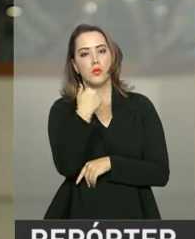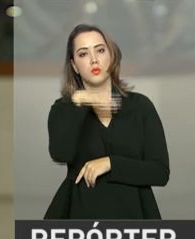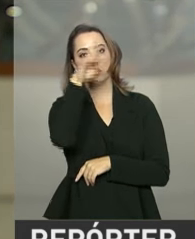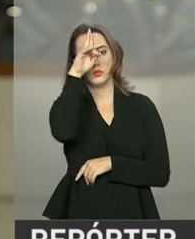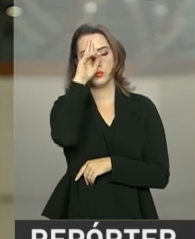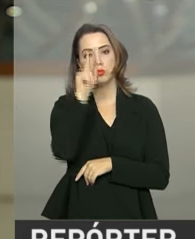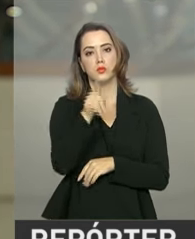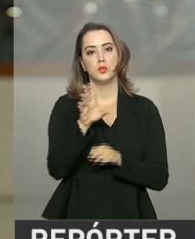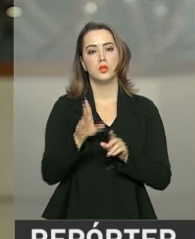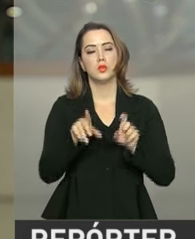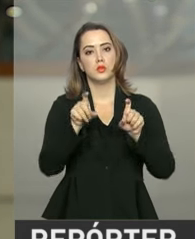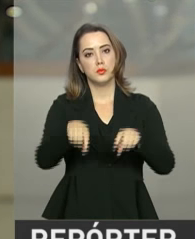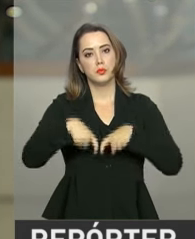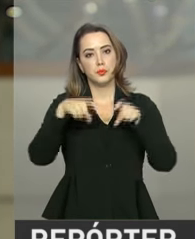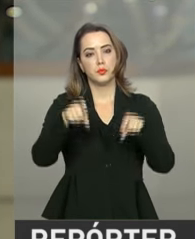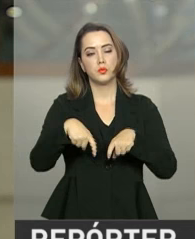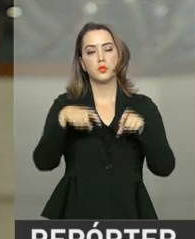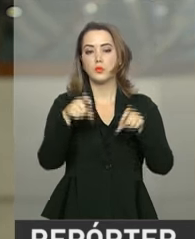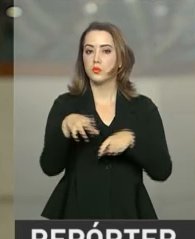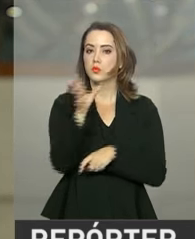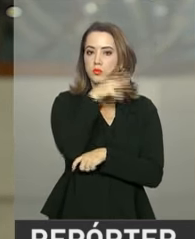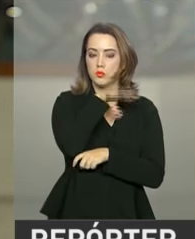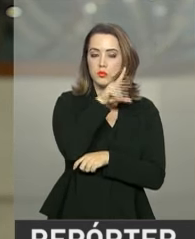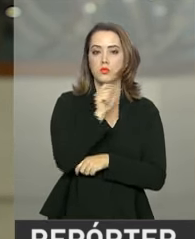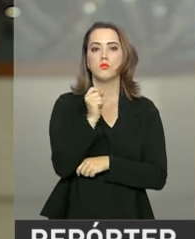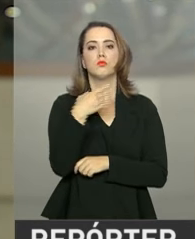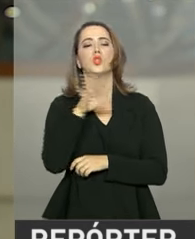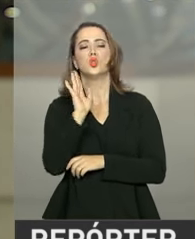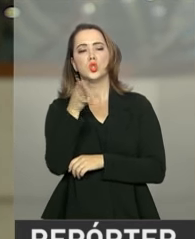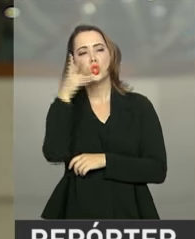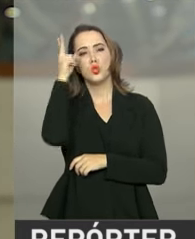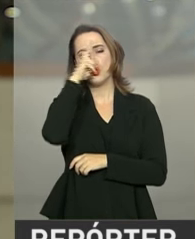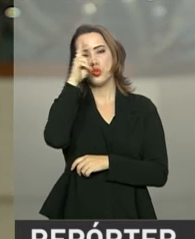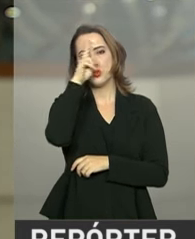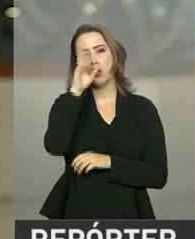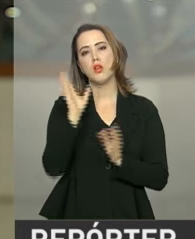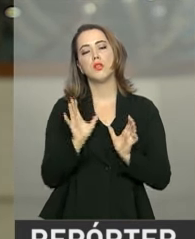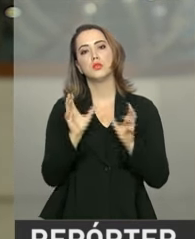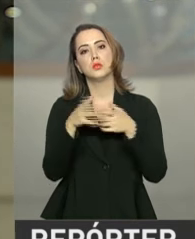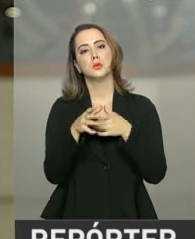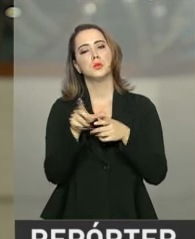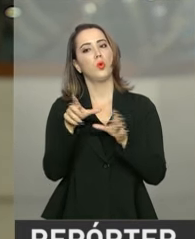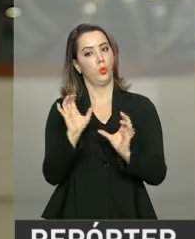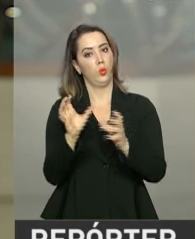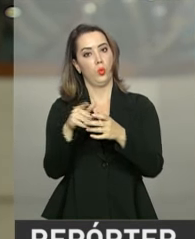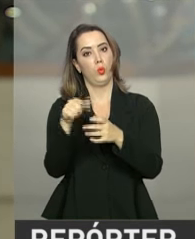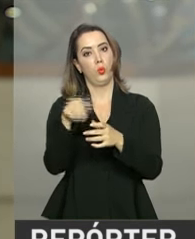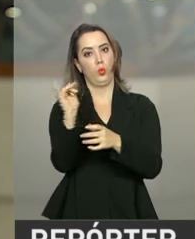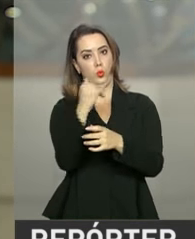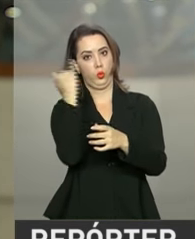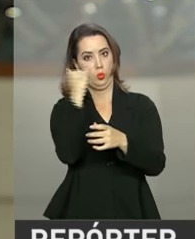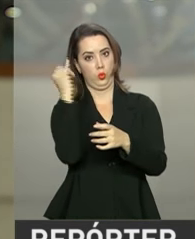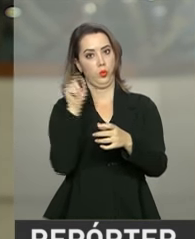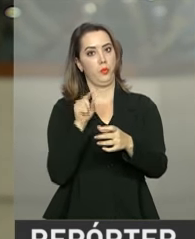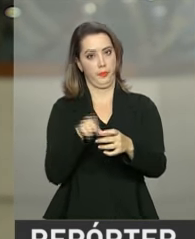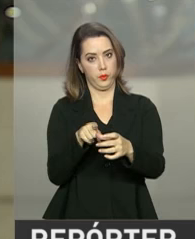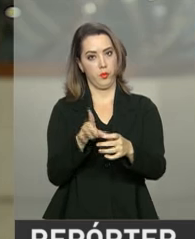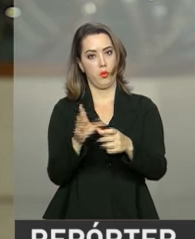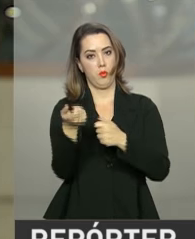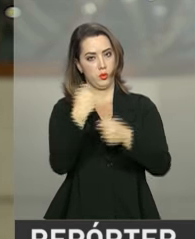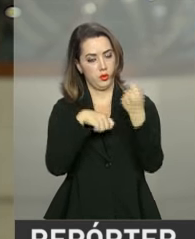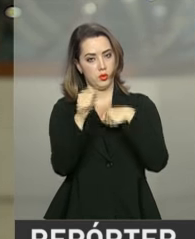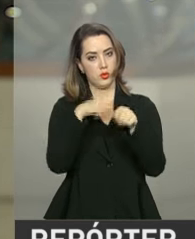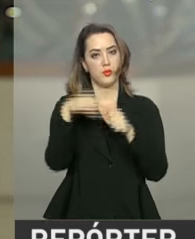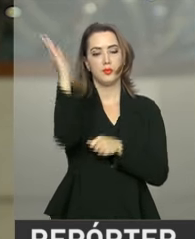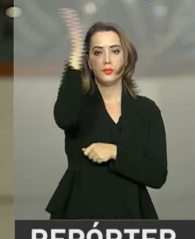da Agropecuária, que nós podemos lembrar que é um setor dinâmico da economia brasileira, um peso pesado da economia